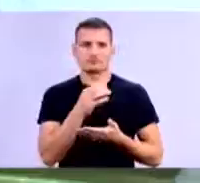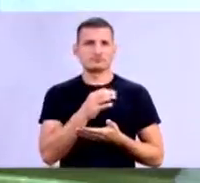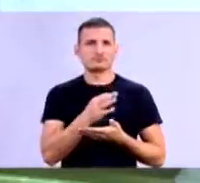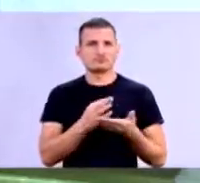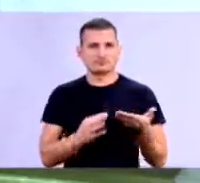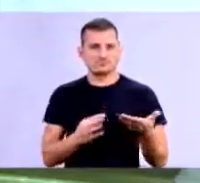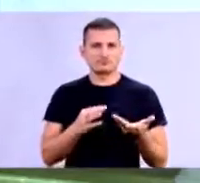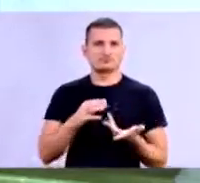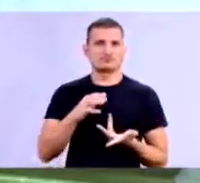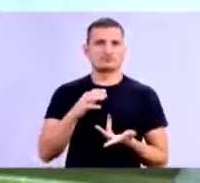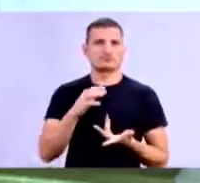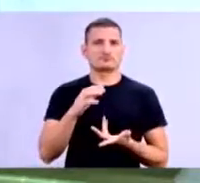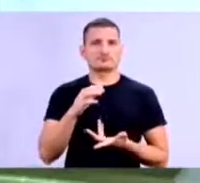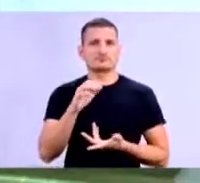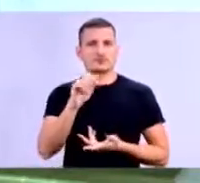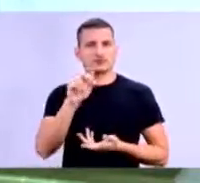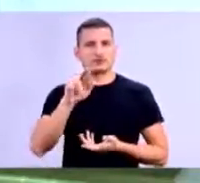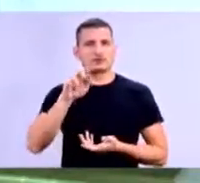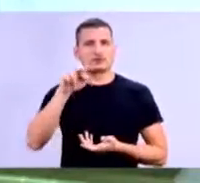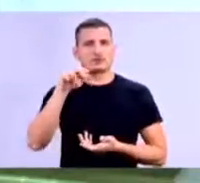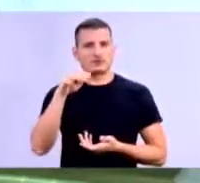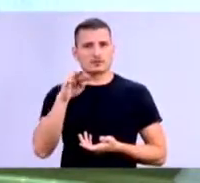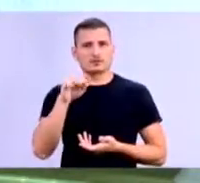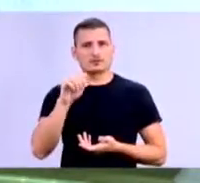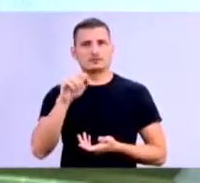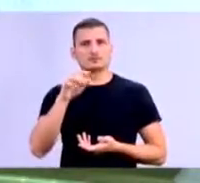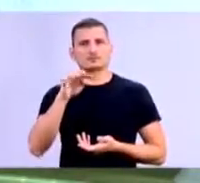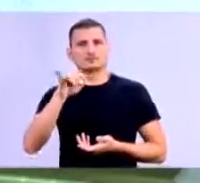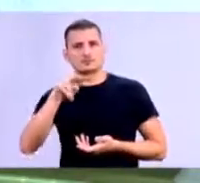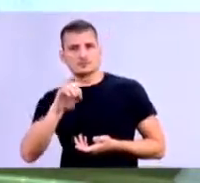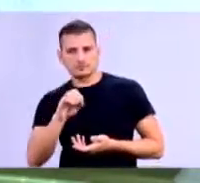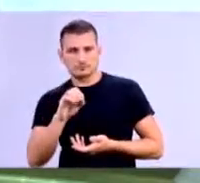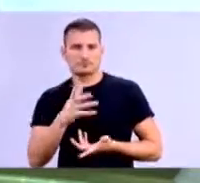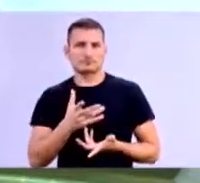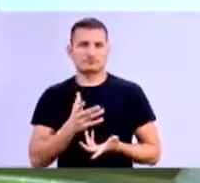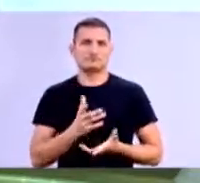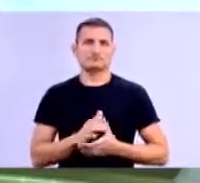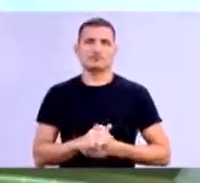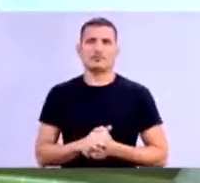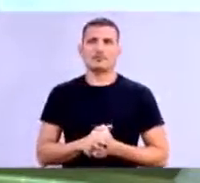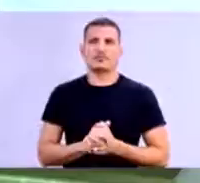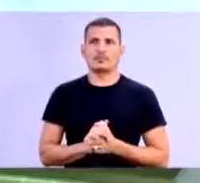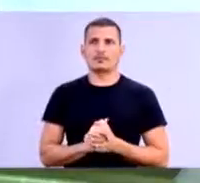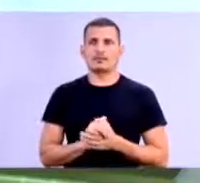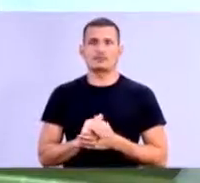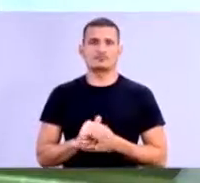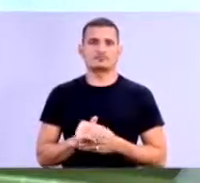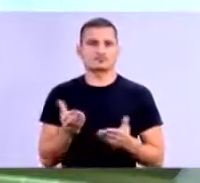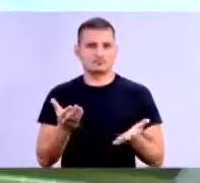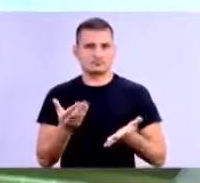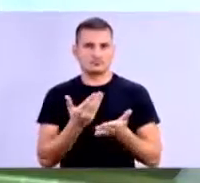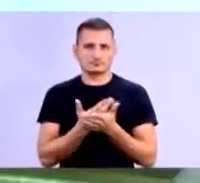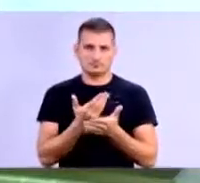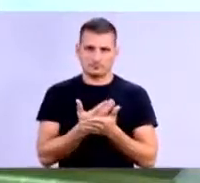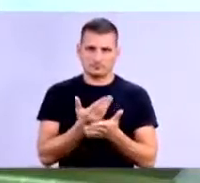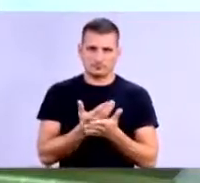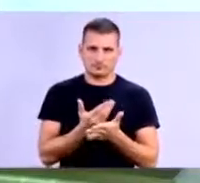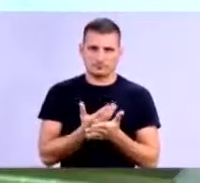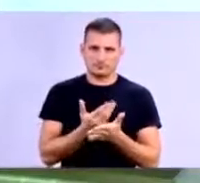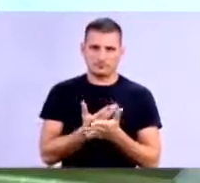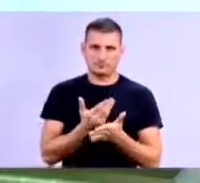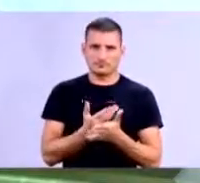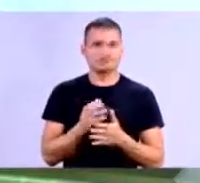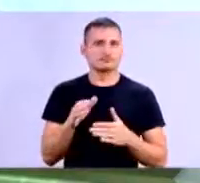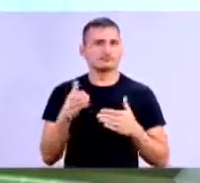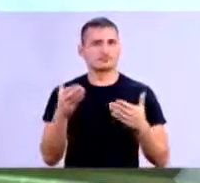injuntivo, ou um texto argumentativo ou expositivo. Então nós vamos estudar nesse primeiro momento da nossa teleaula